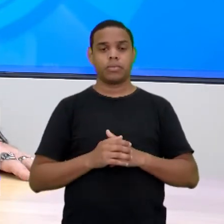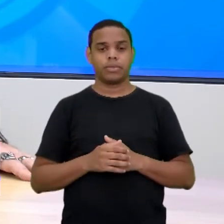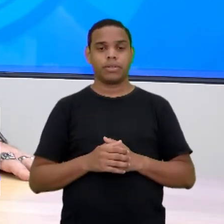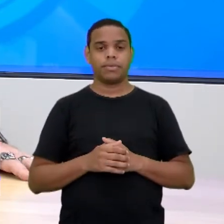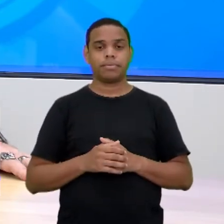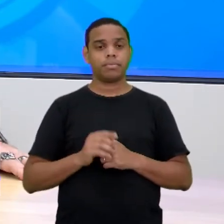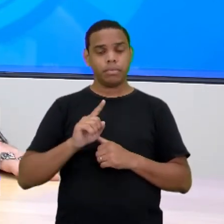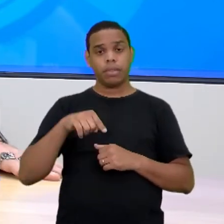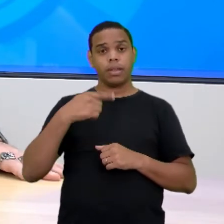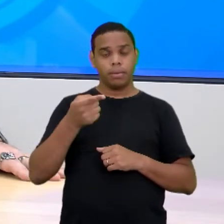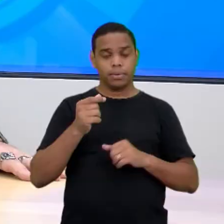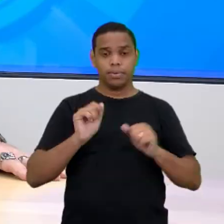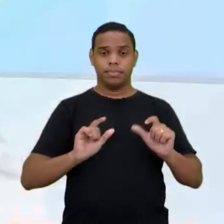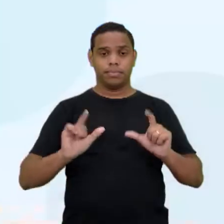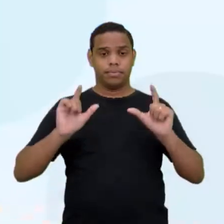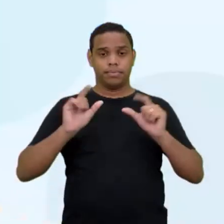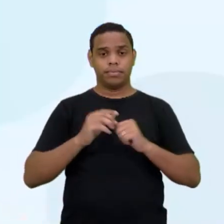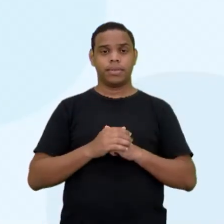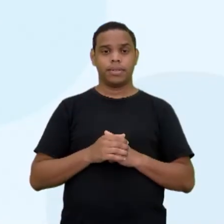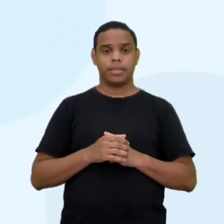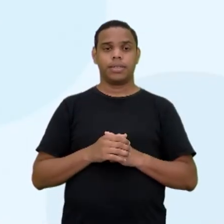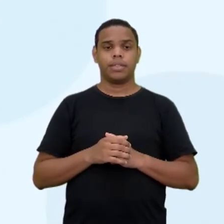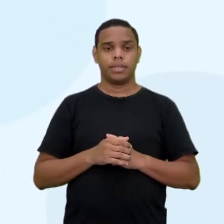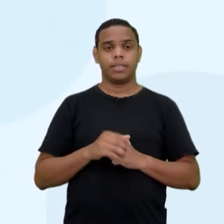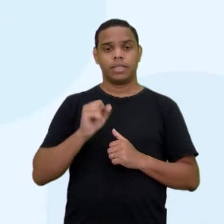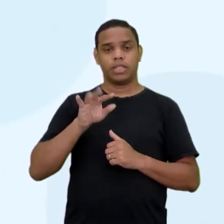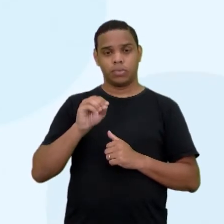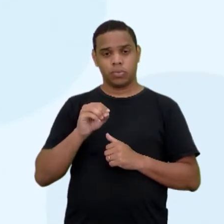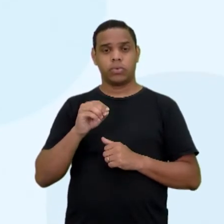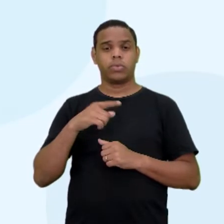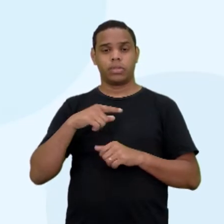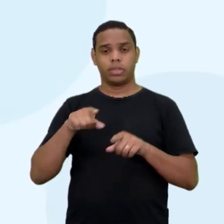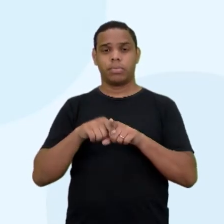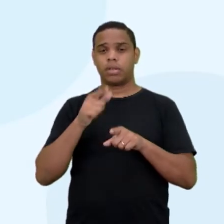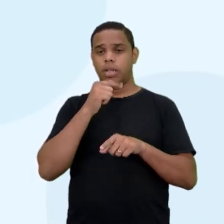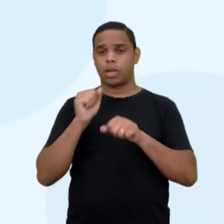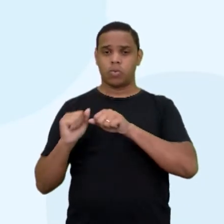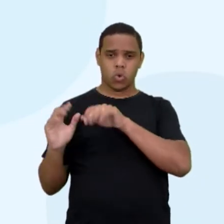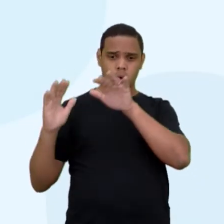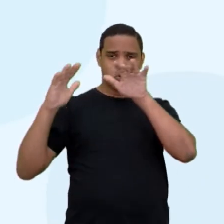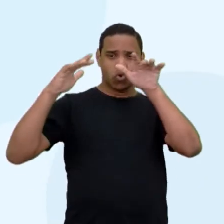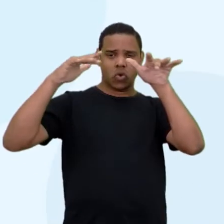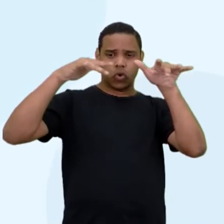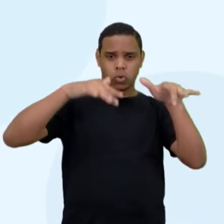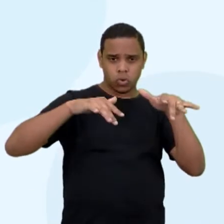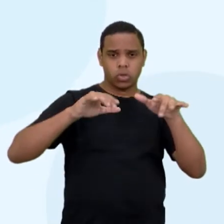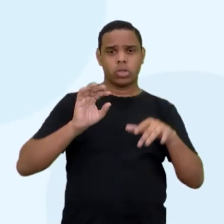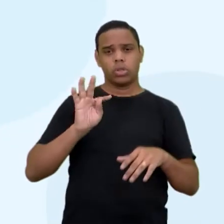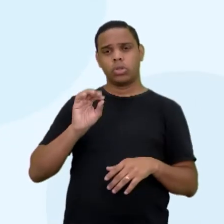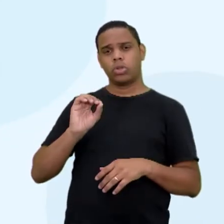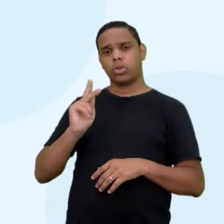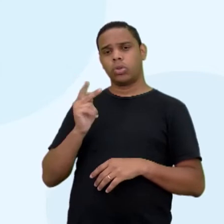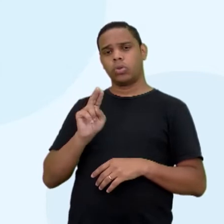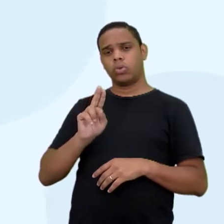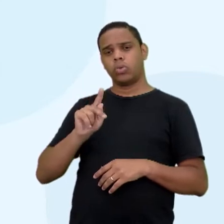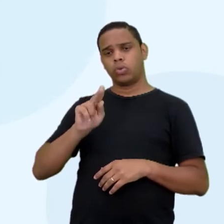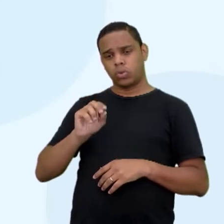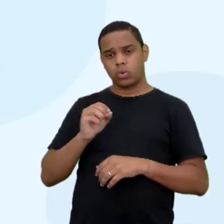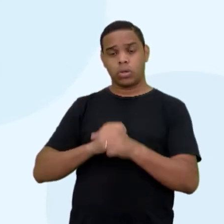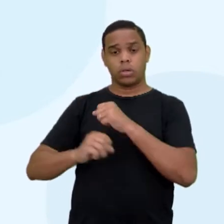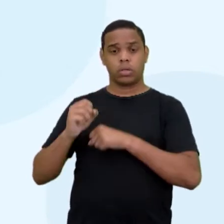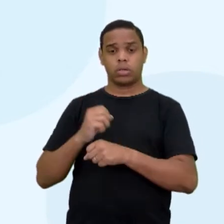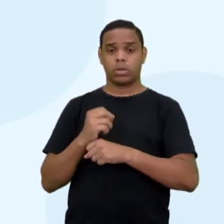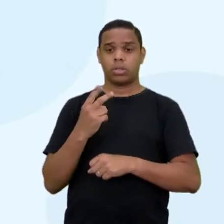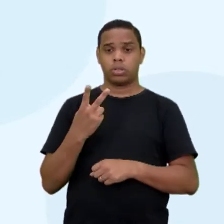lá para a próxima tela, sismo e tsunami aí de Tohoku, né, que aconteceu em